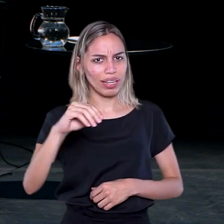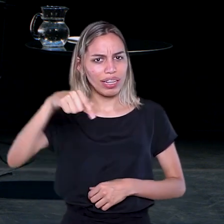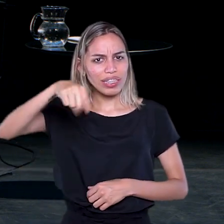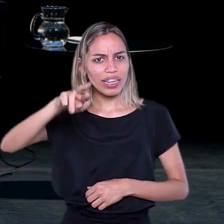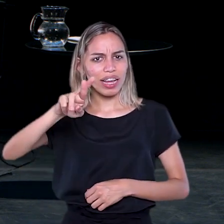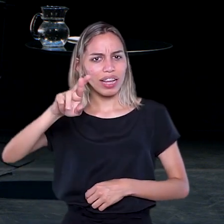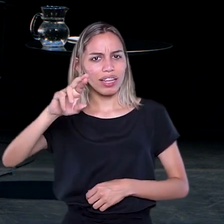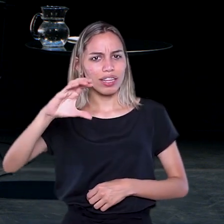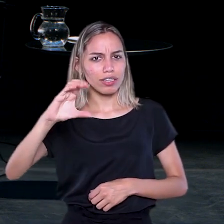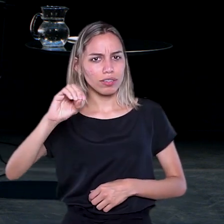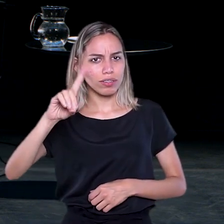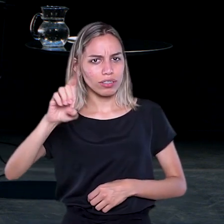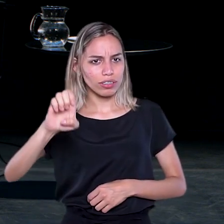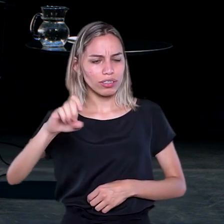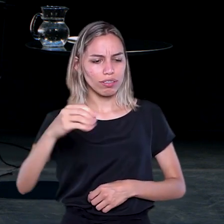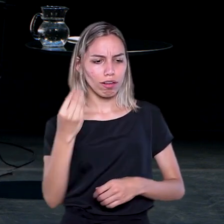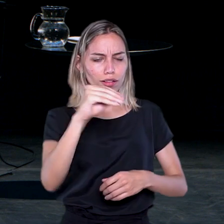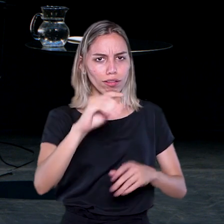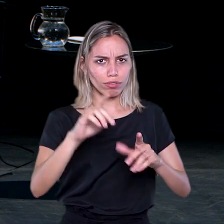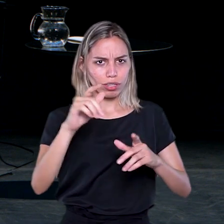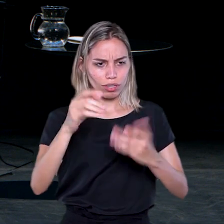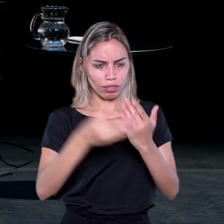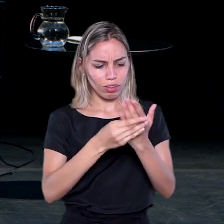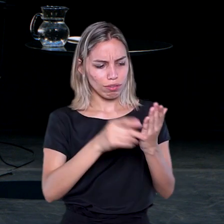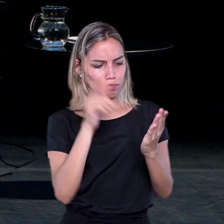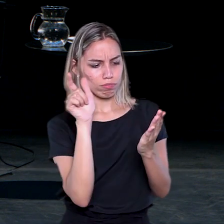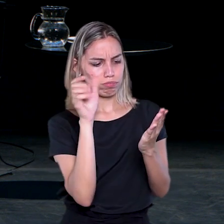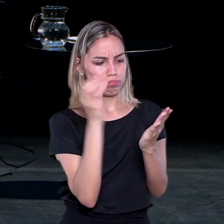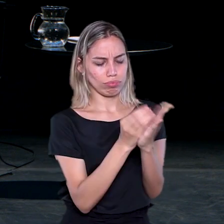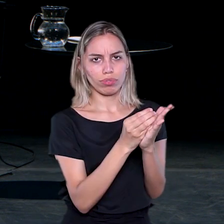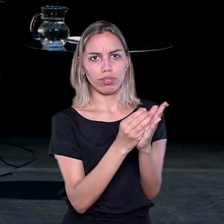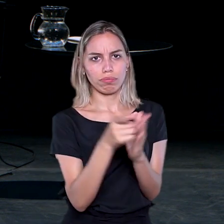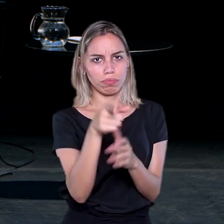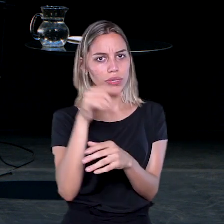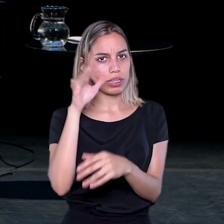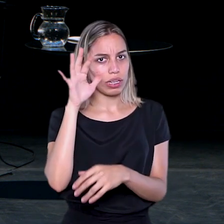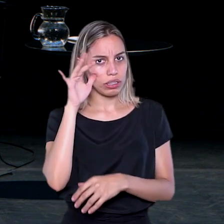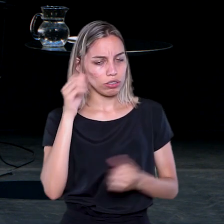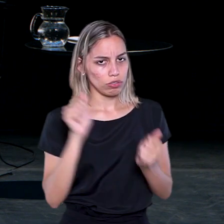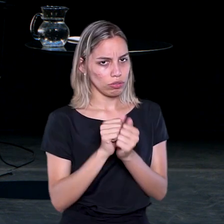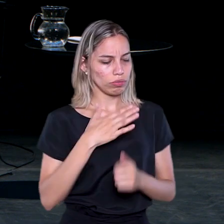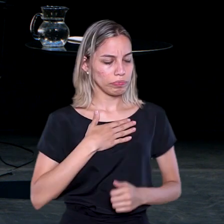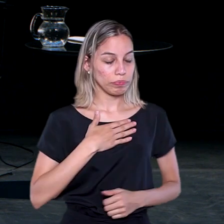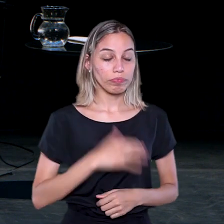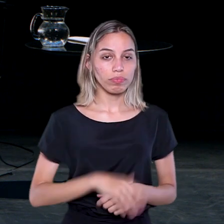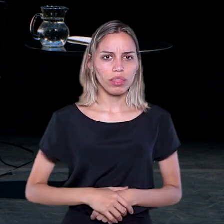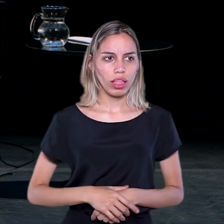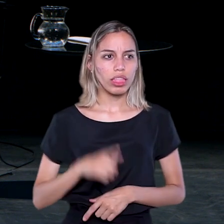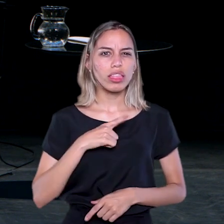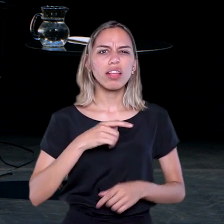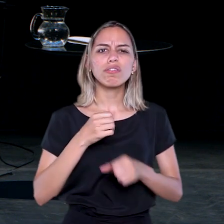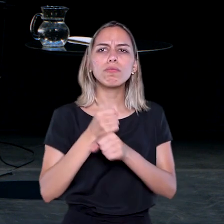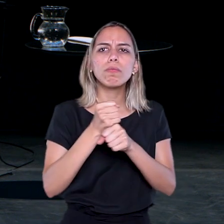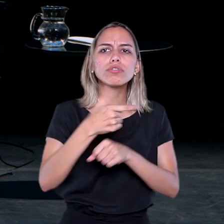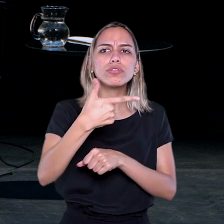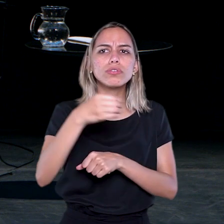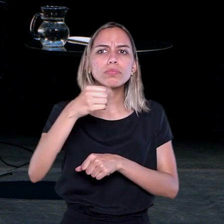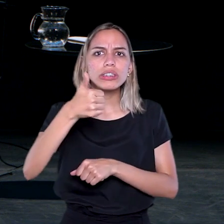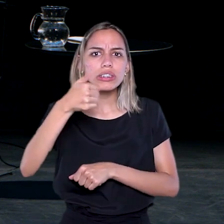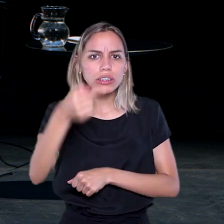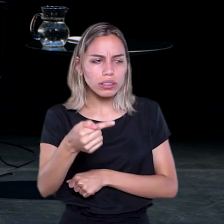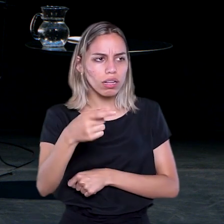Tá certo? Tá o QR Code aí no livro. Foi um debate sobre cotas raciais na TVE em 2017. Mas eu não esperava